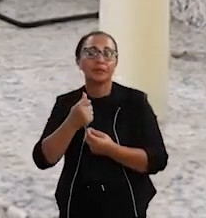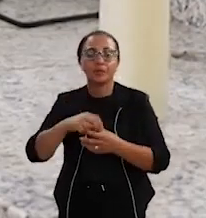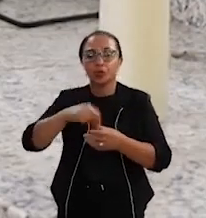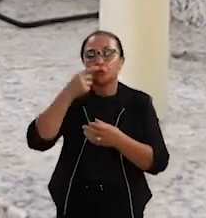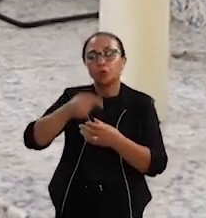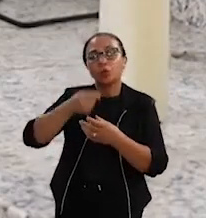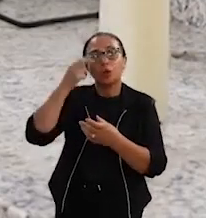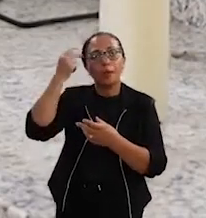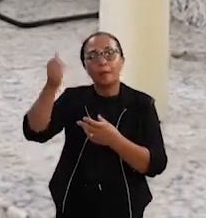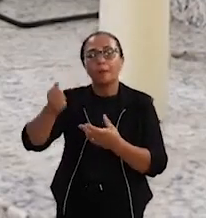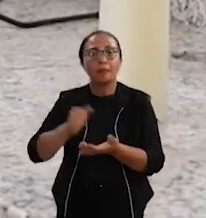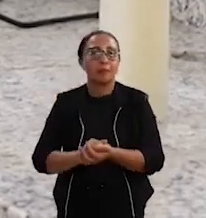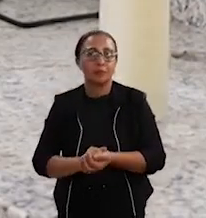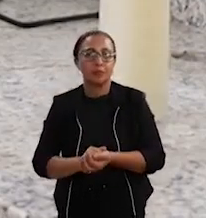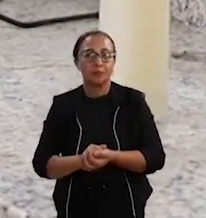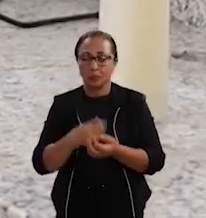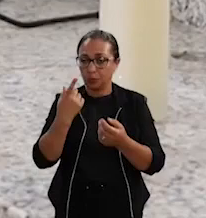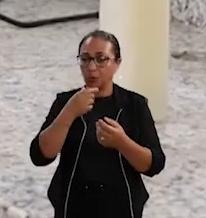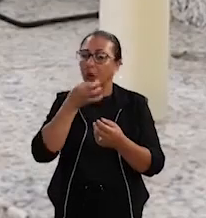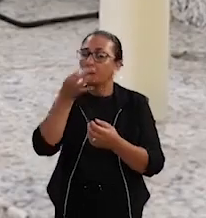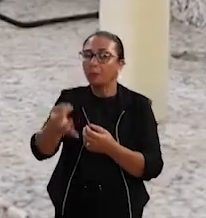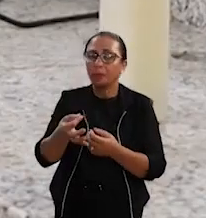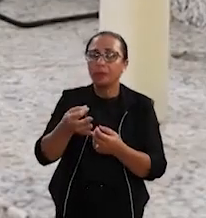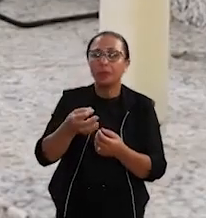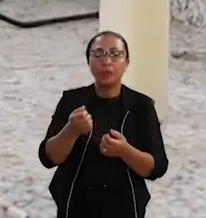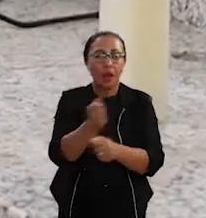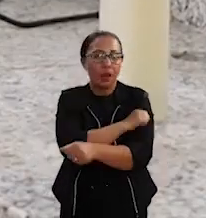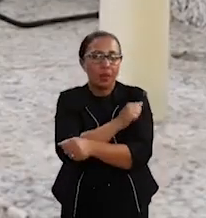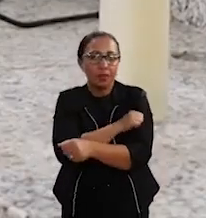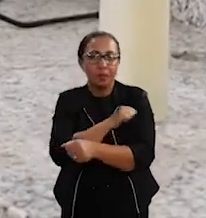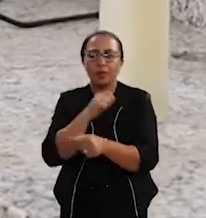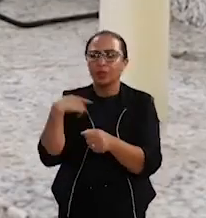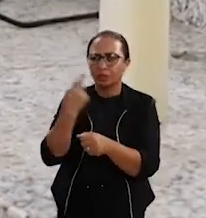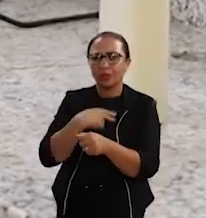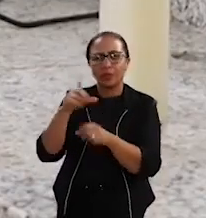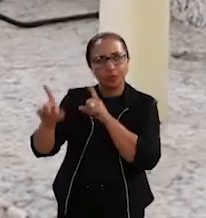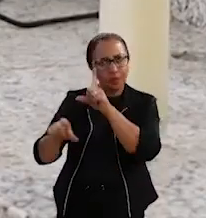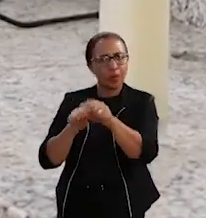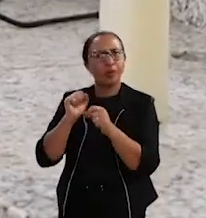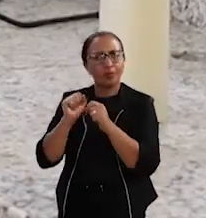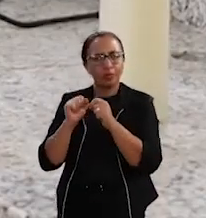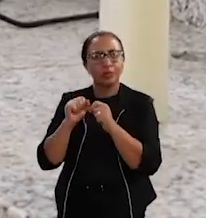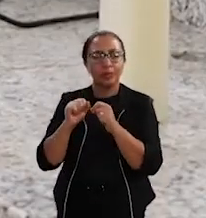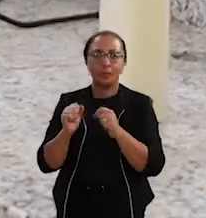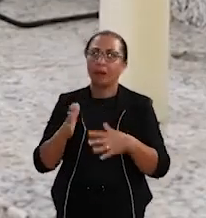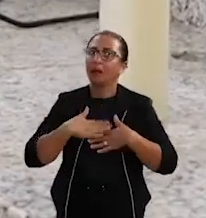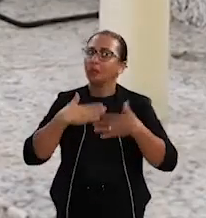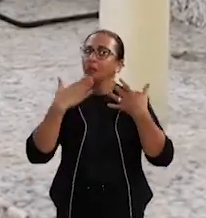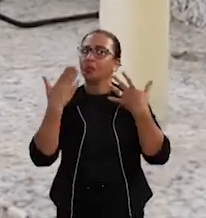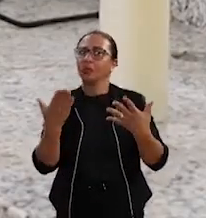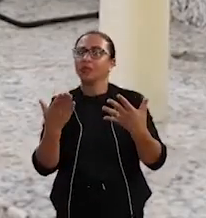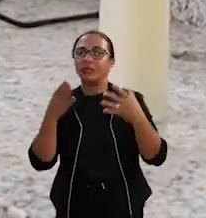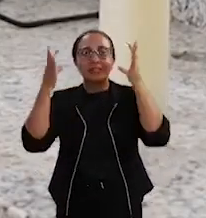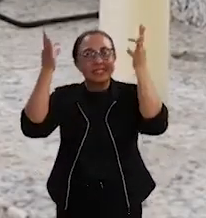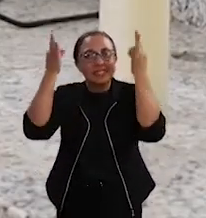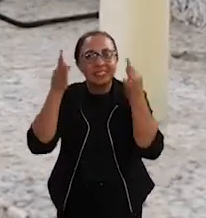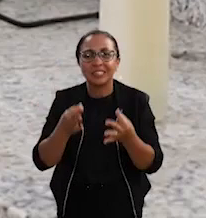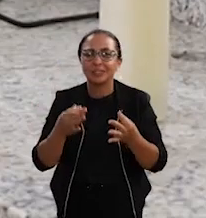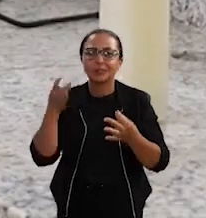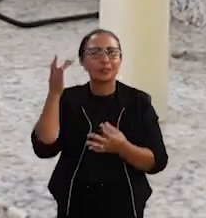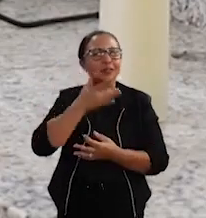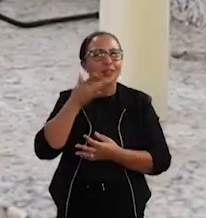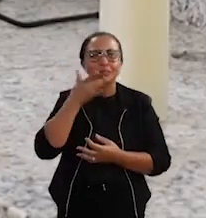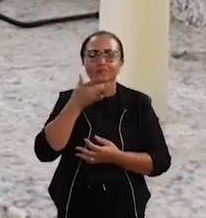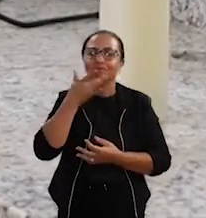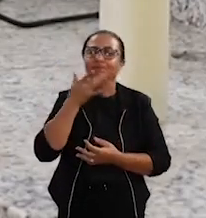de alimentos. Então, assim, foi uma sugestão dada por uma das alunas, né? E a gente optou e, para nossa surpresa, assim, deu muito